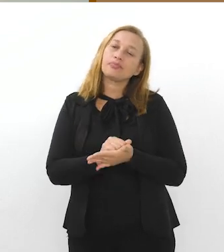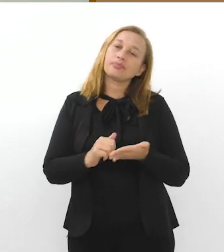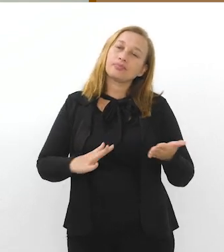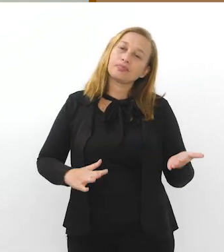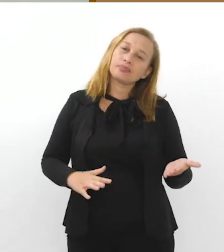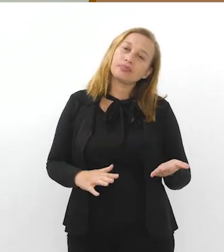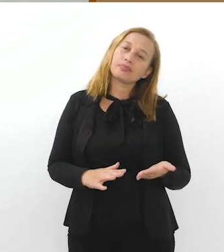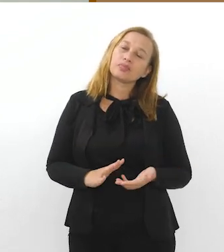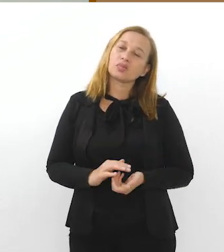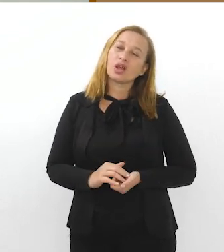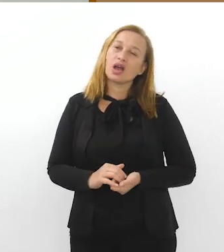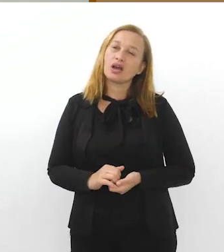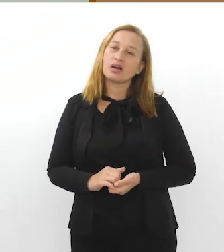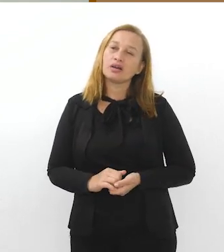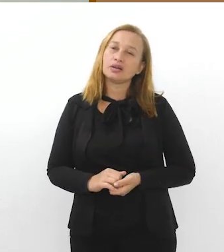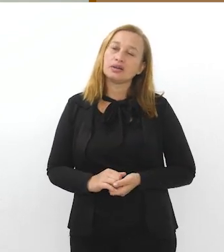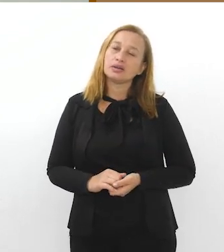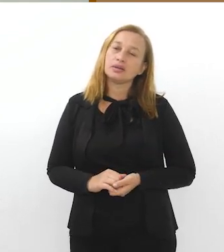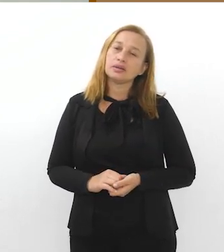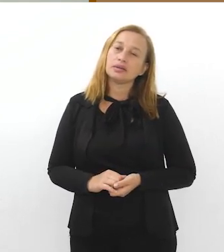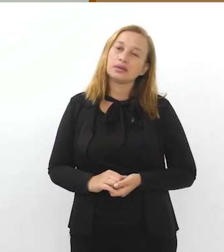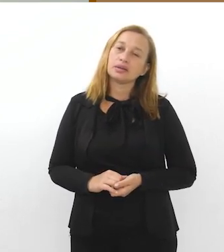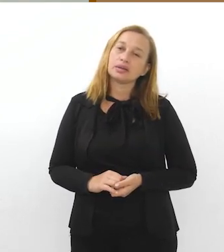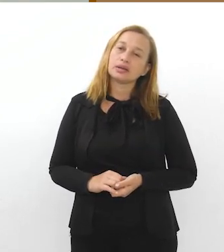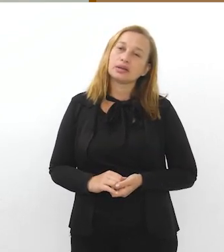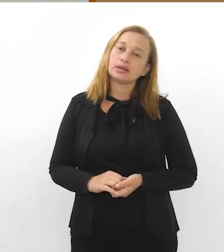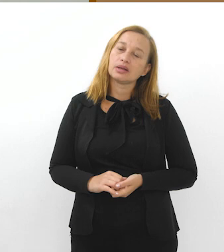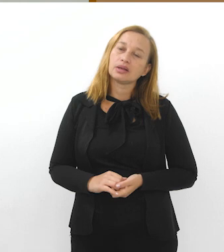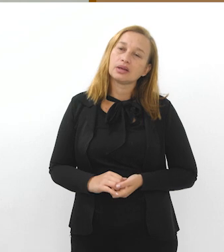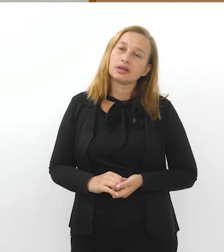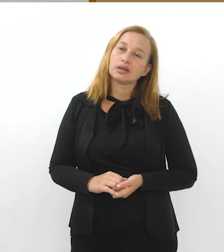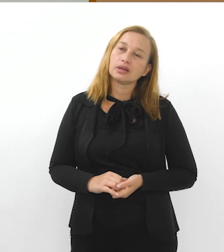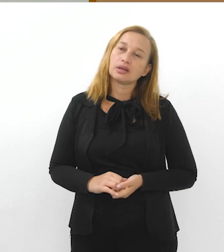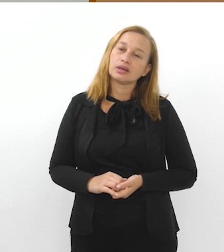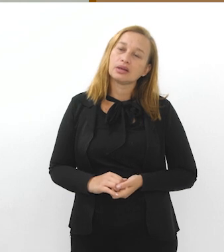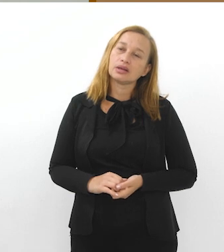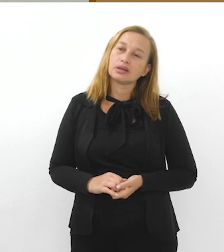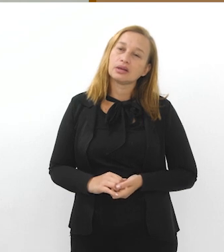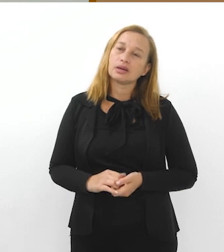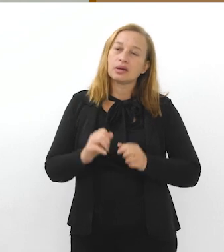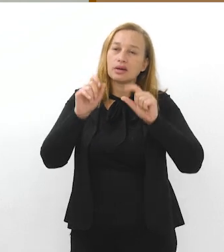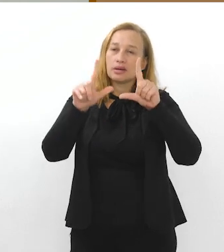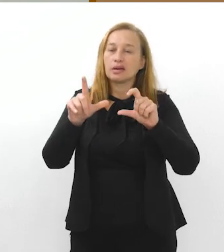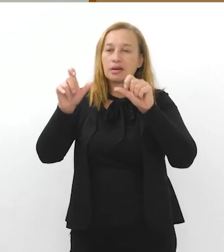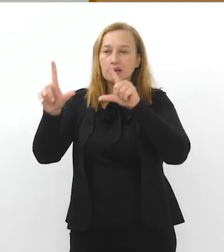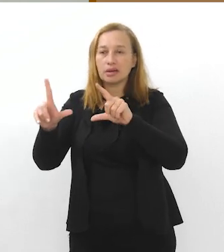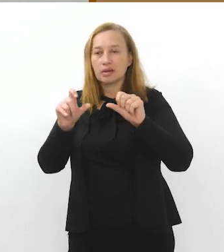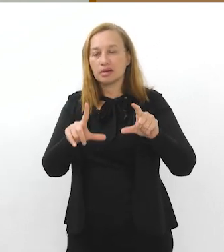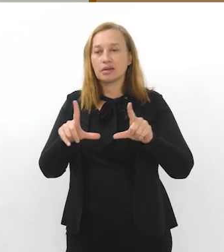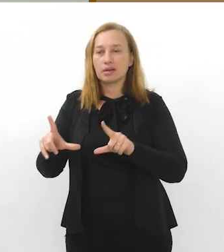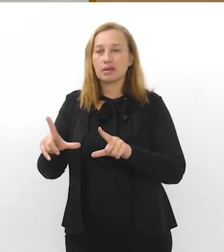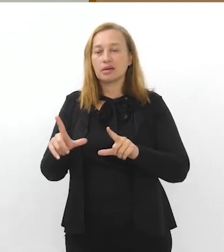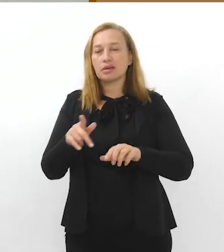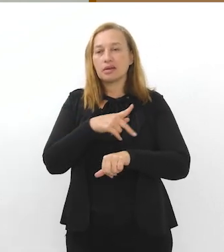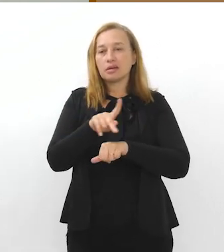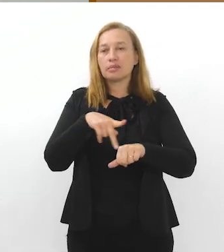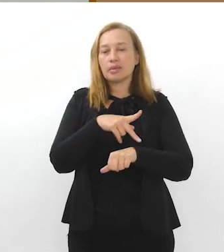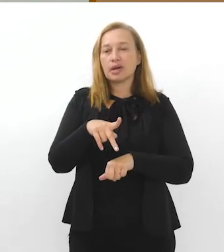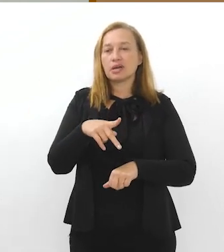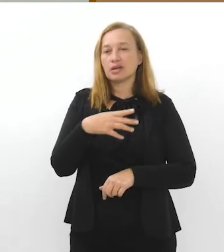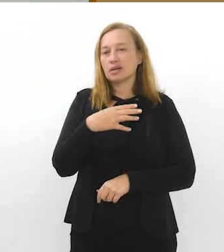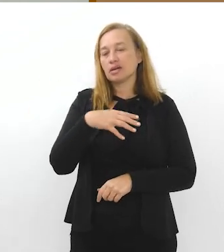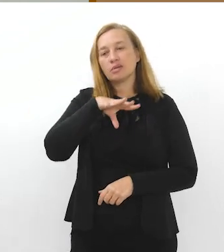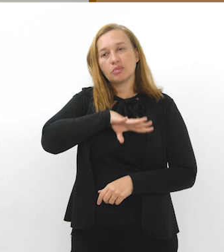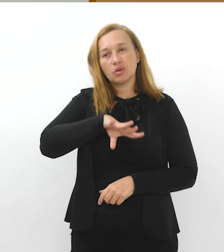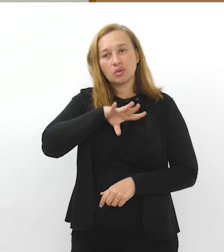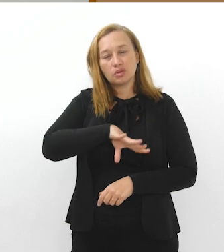2025 eu estou preparando assim, várias atividades, né? Estou tentando me localizar